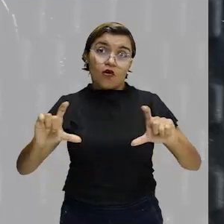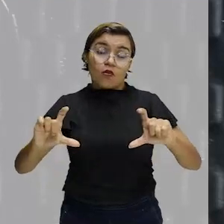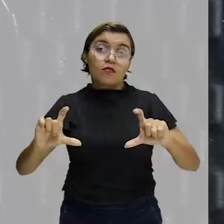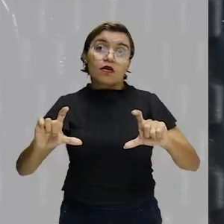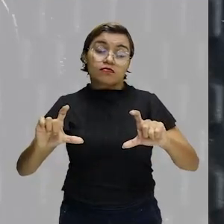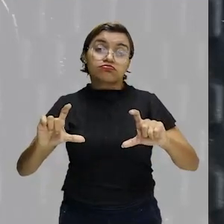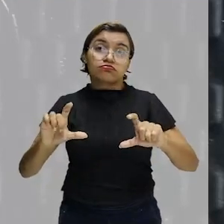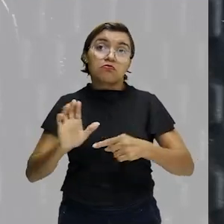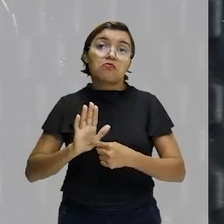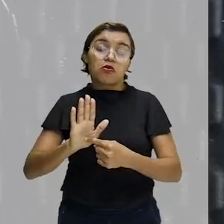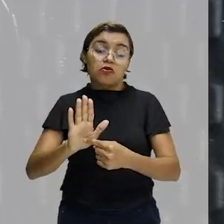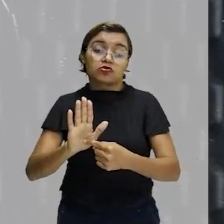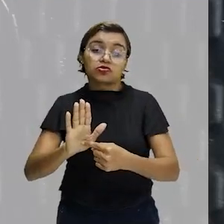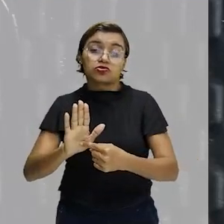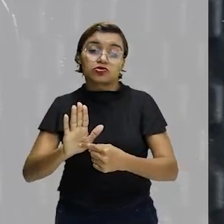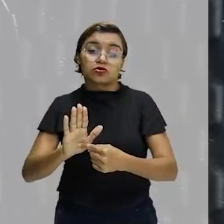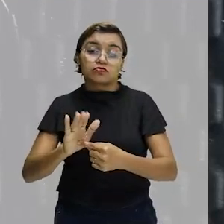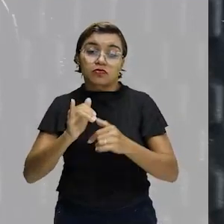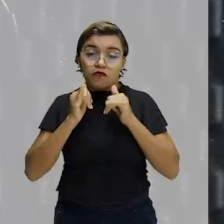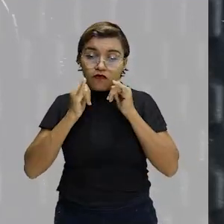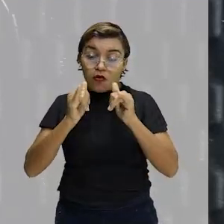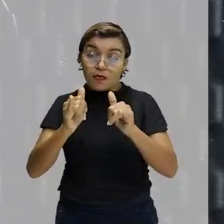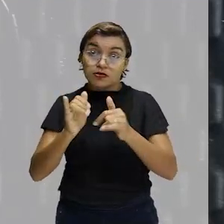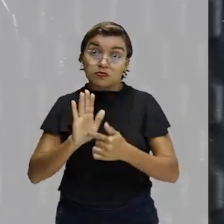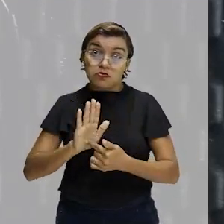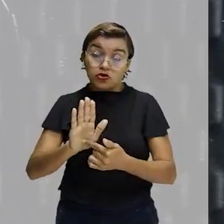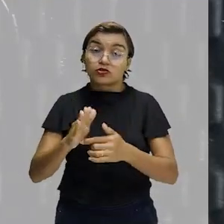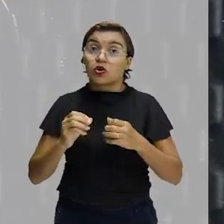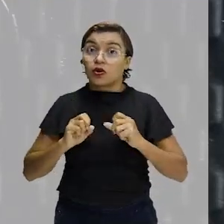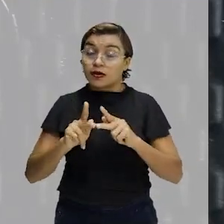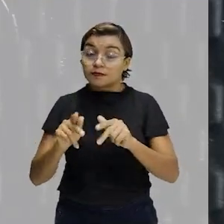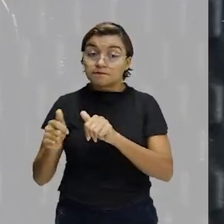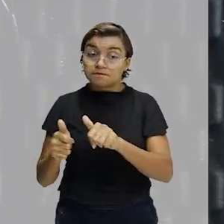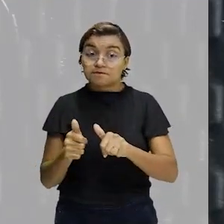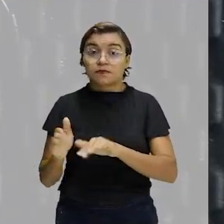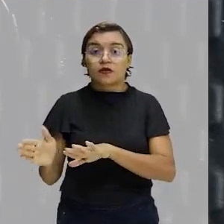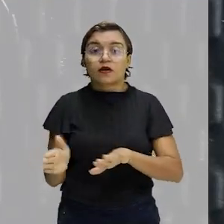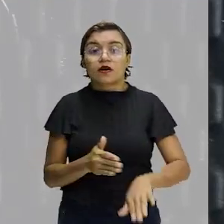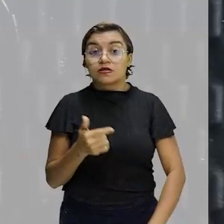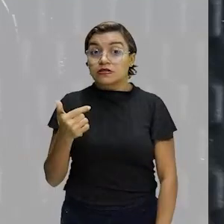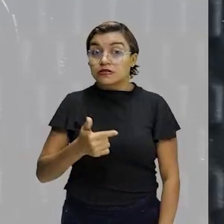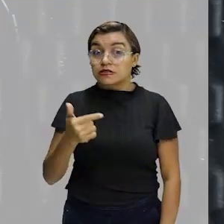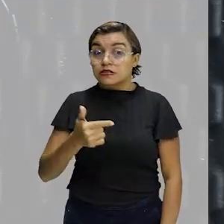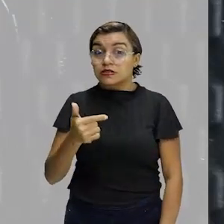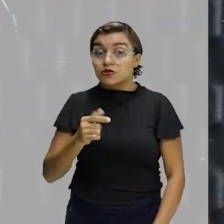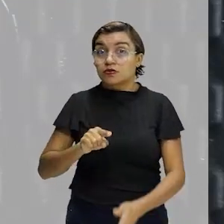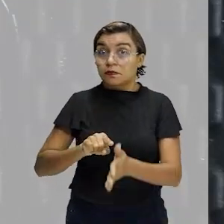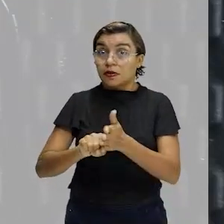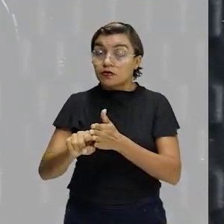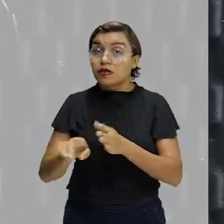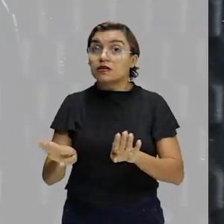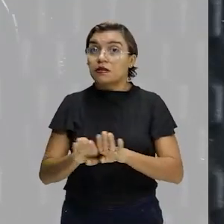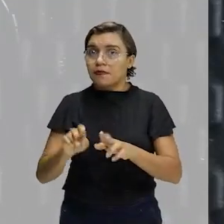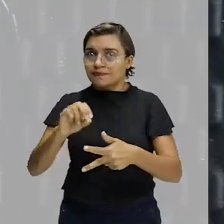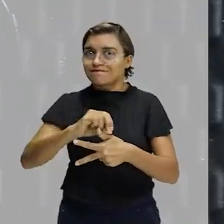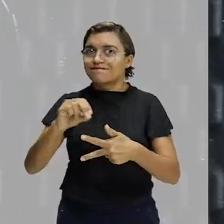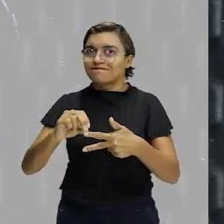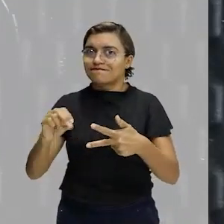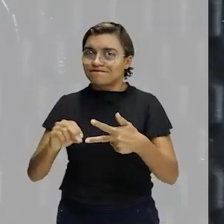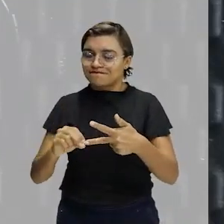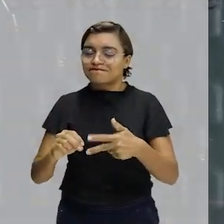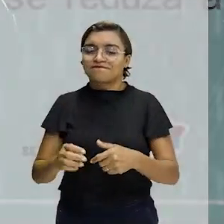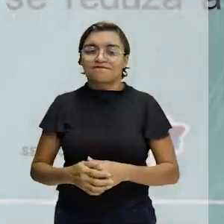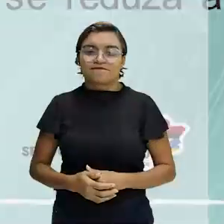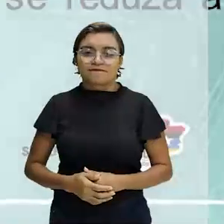eles já passam essa informação para a gente, tá bom? Passemos agora para a segunda questão, também questão do Enem, tá bom?